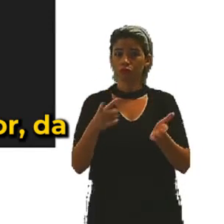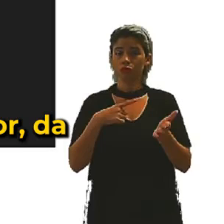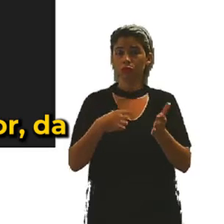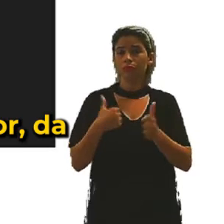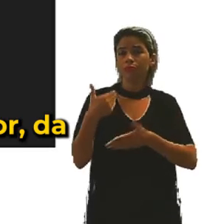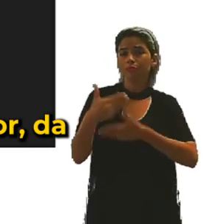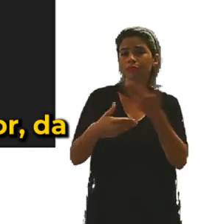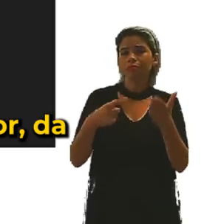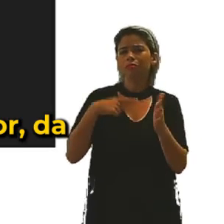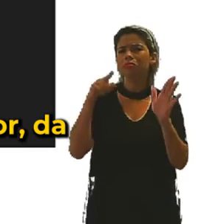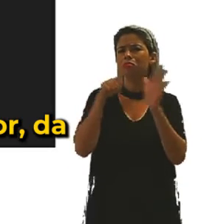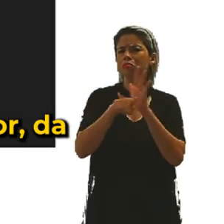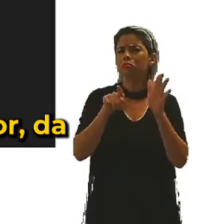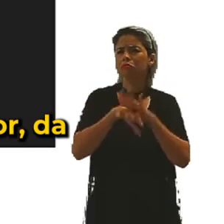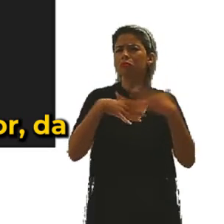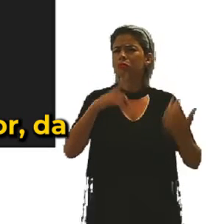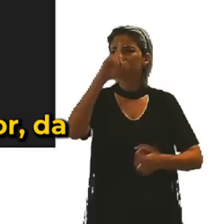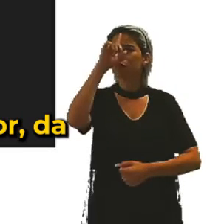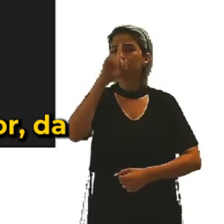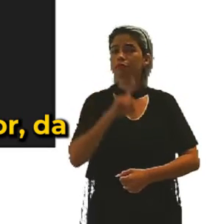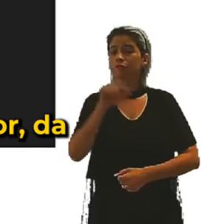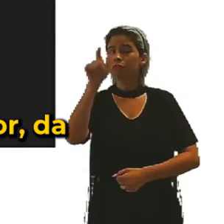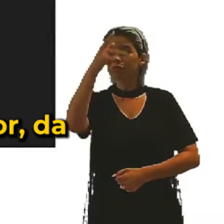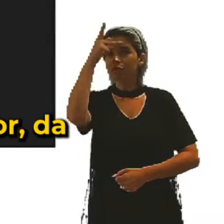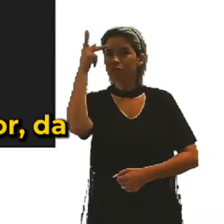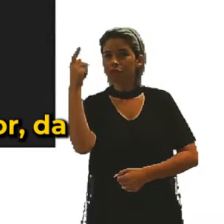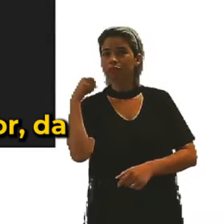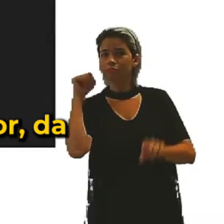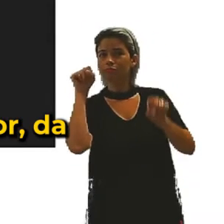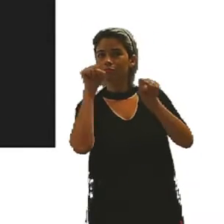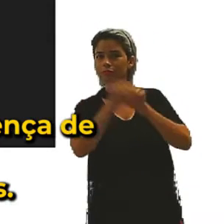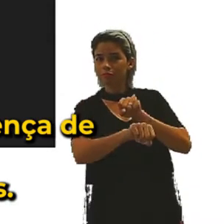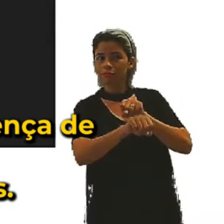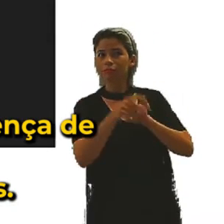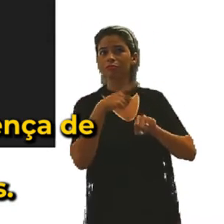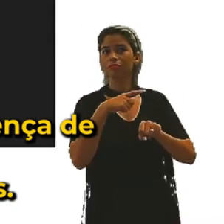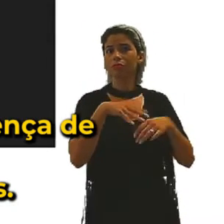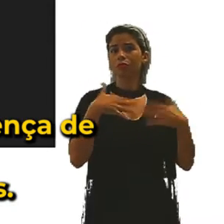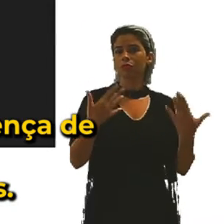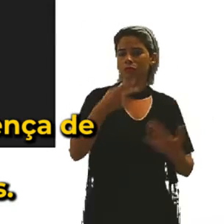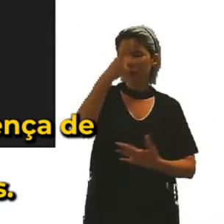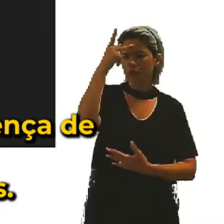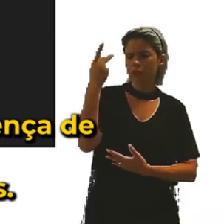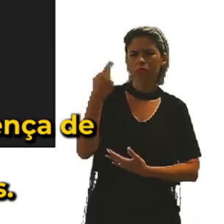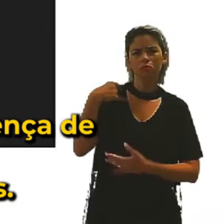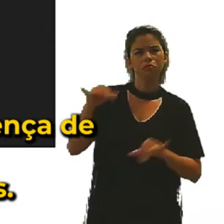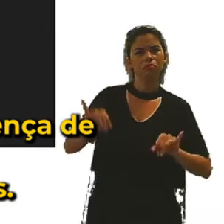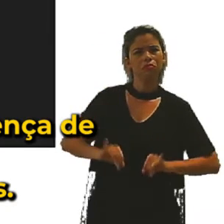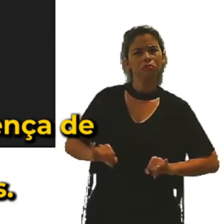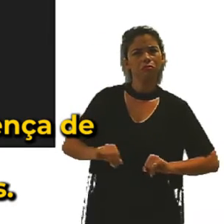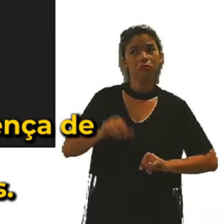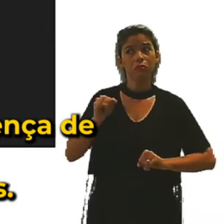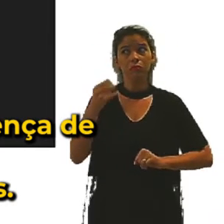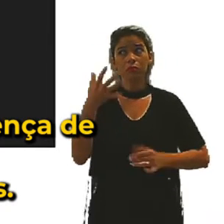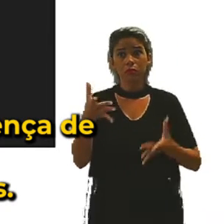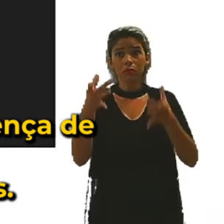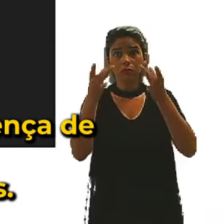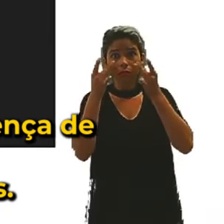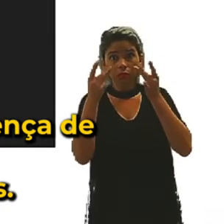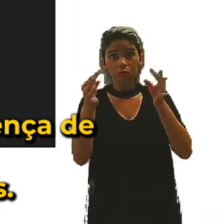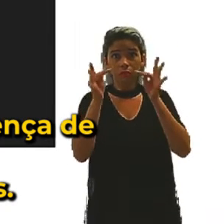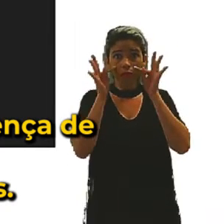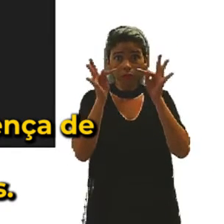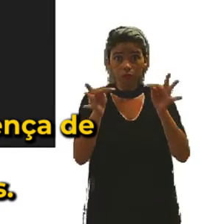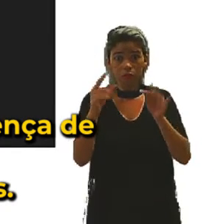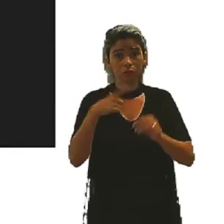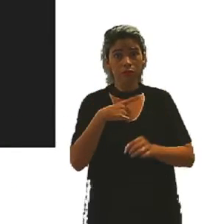traz perguntas sobre o perfil do agressor, da vítima, conflitos interpessoais, sobre a violência contra a parceira na presença de outros, se tem uso abusivo